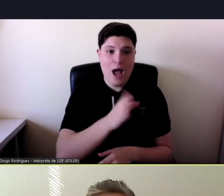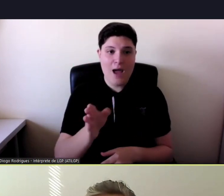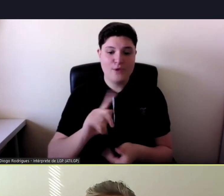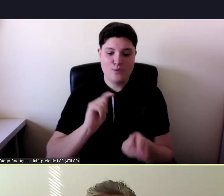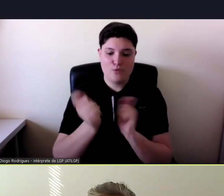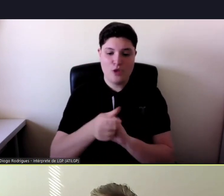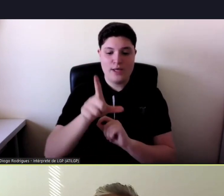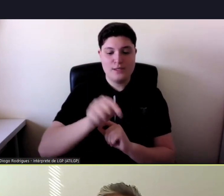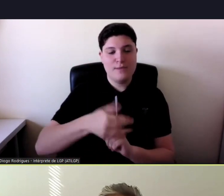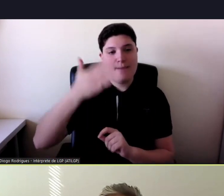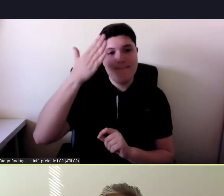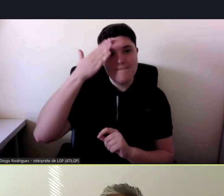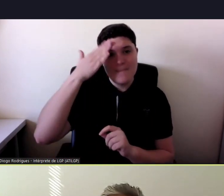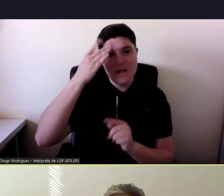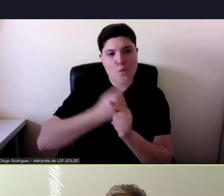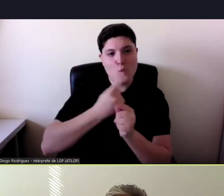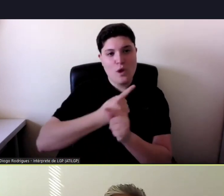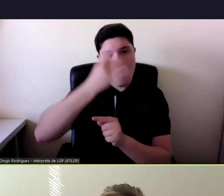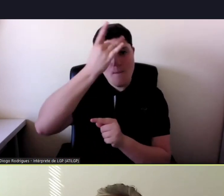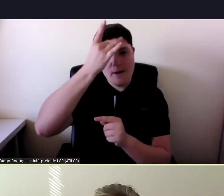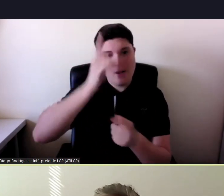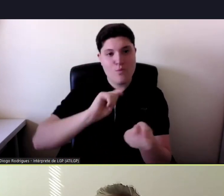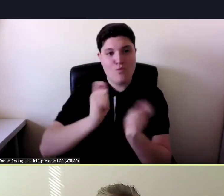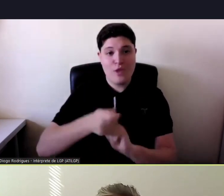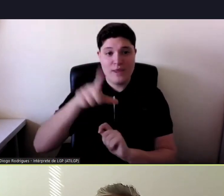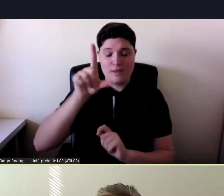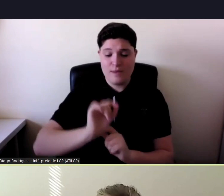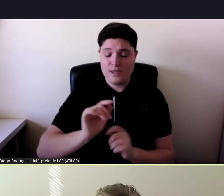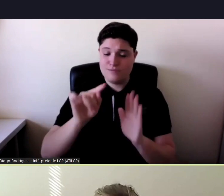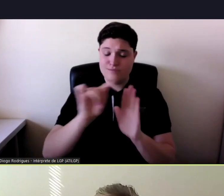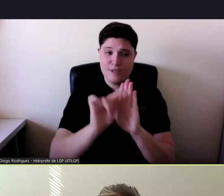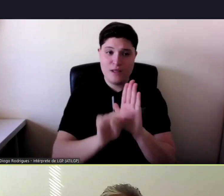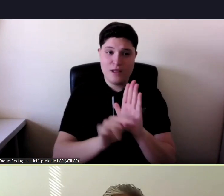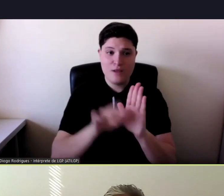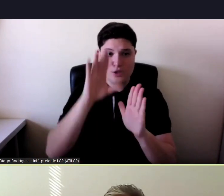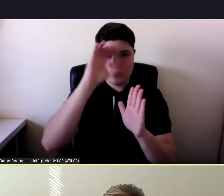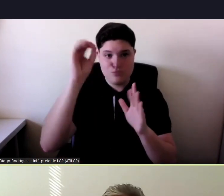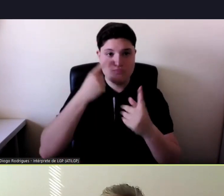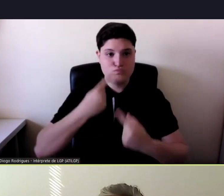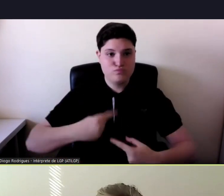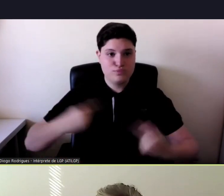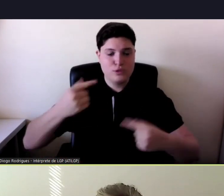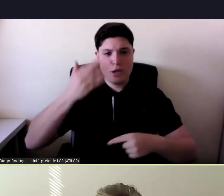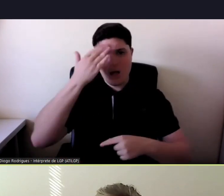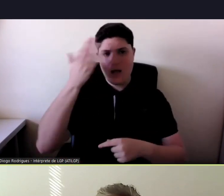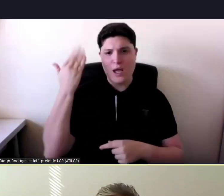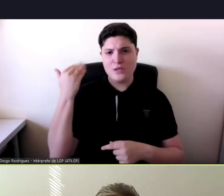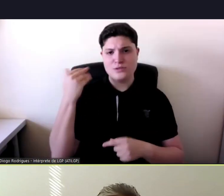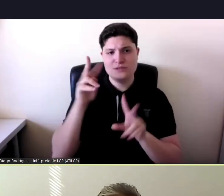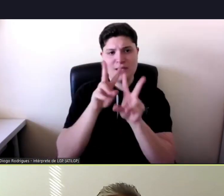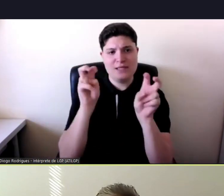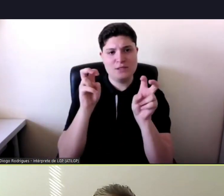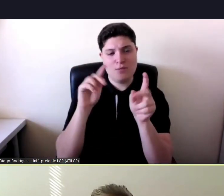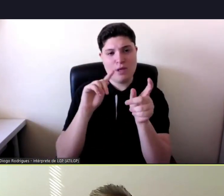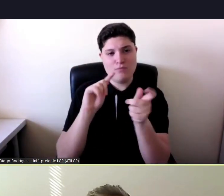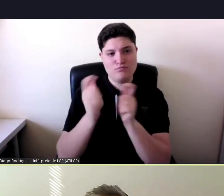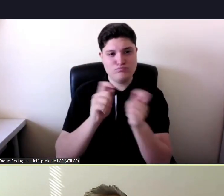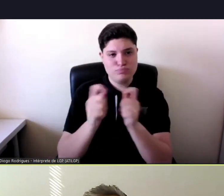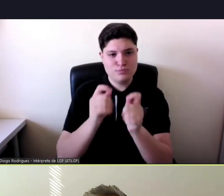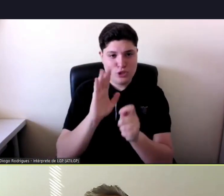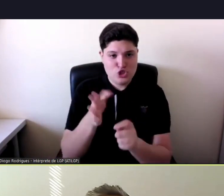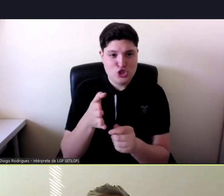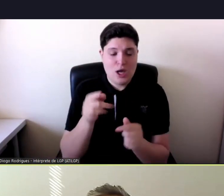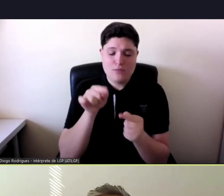é fundamental nesta fase. E nas próprias políticas públicas, que penso que foi um tema já tratado aqui anteriormente.